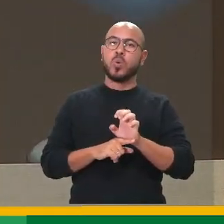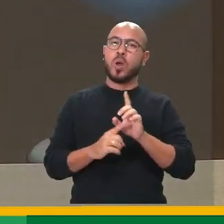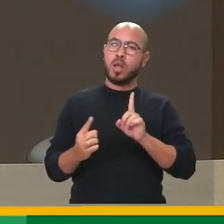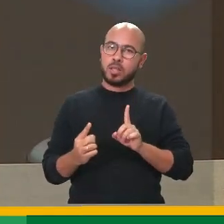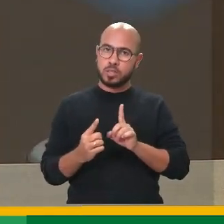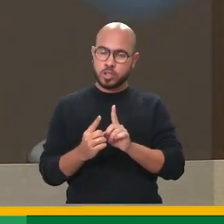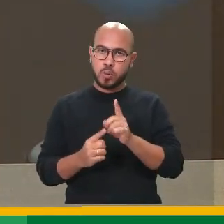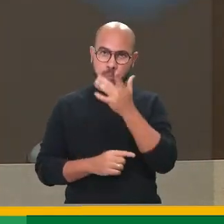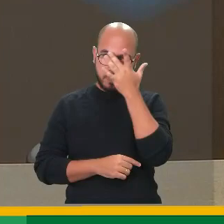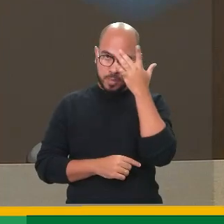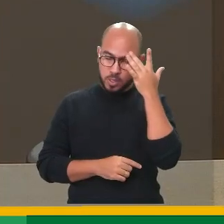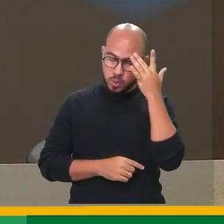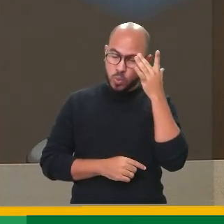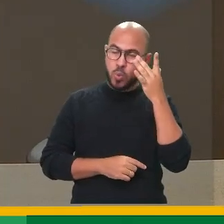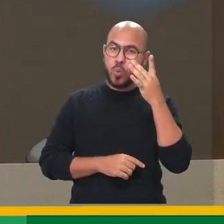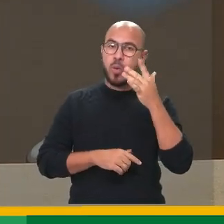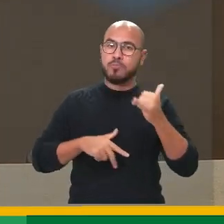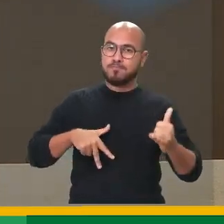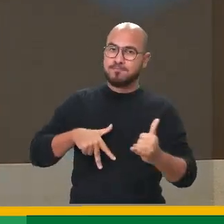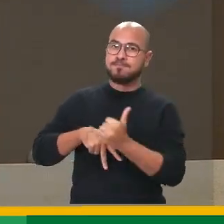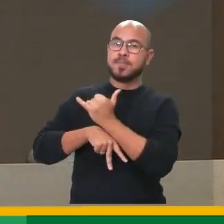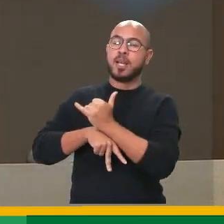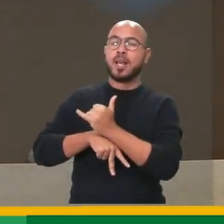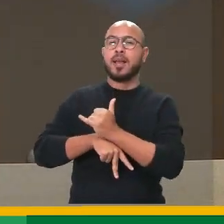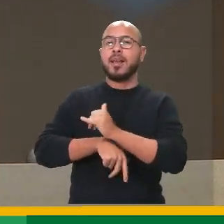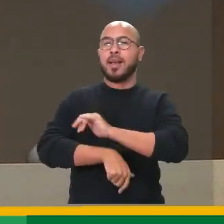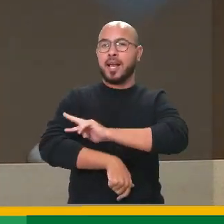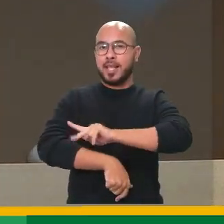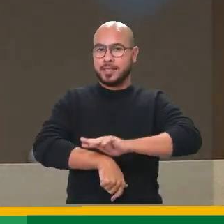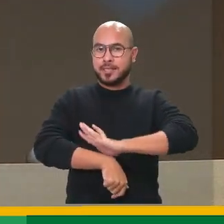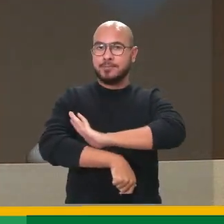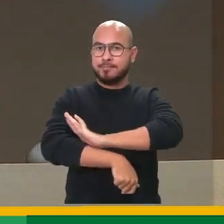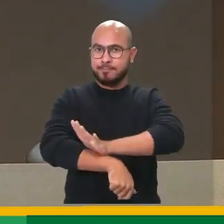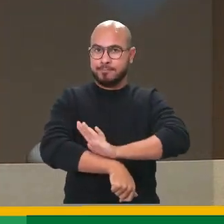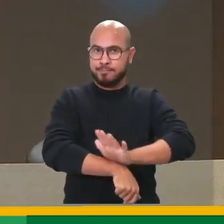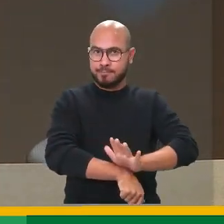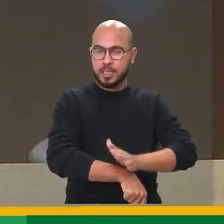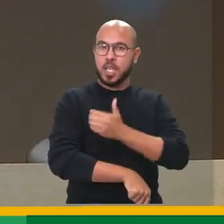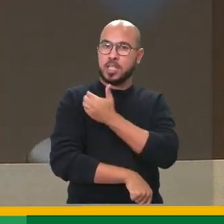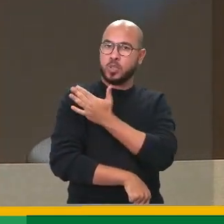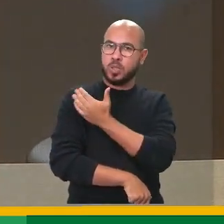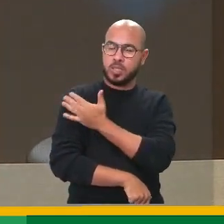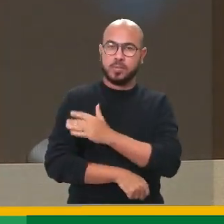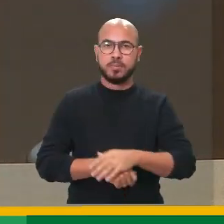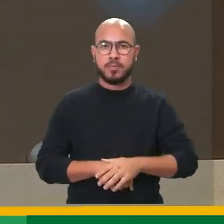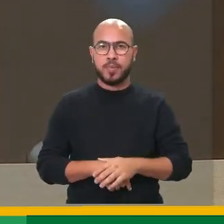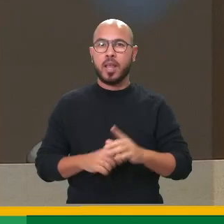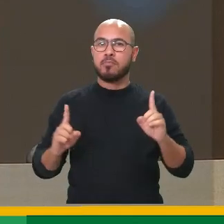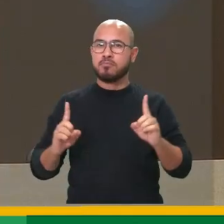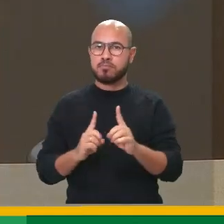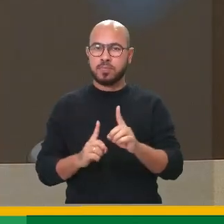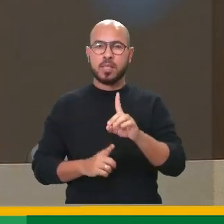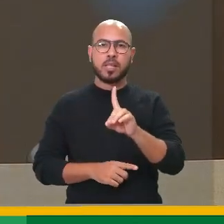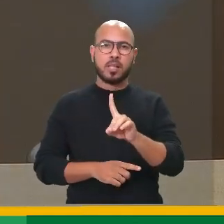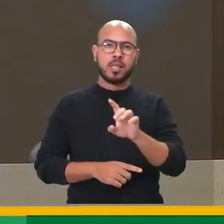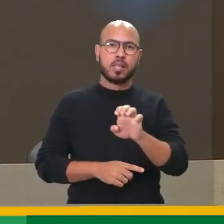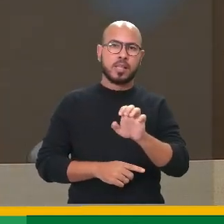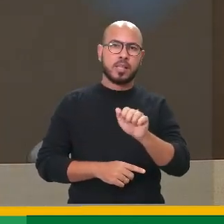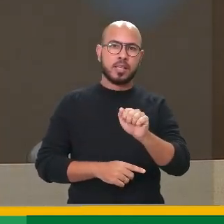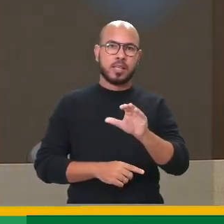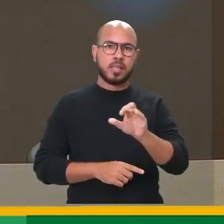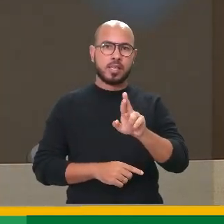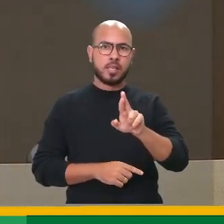Rais e de intolerância de Acre o relator o deputado Cristiano Galindo com